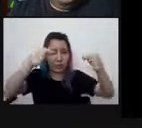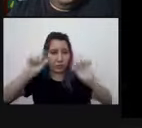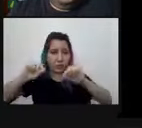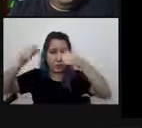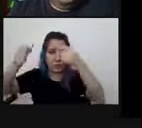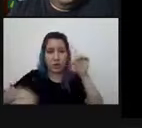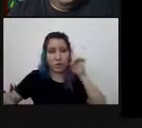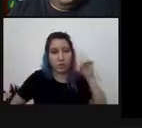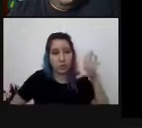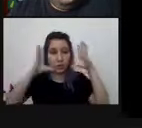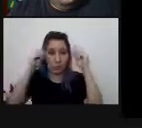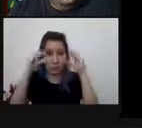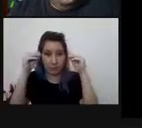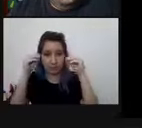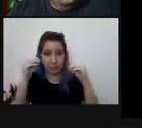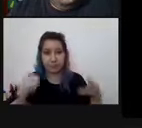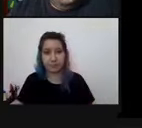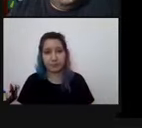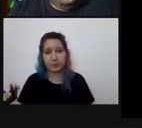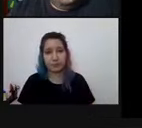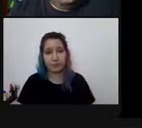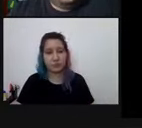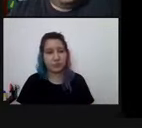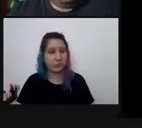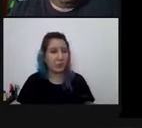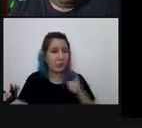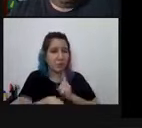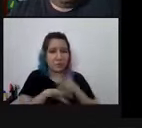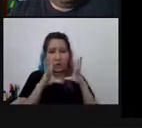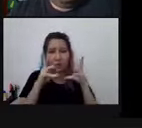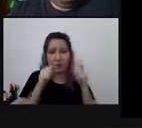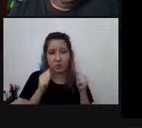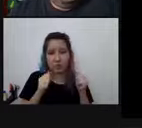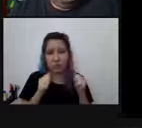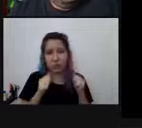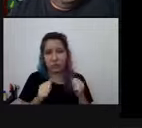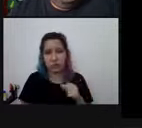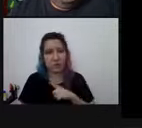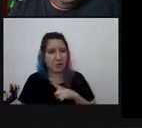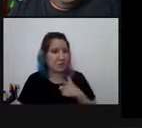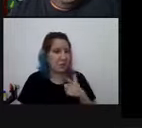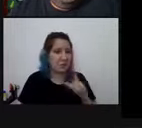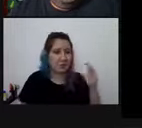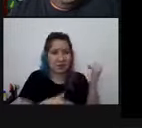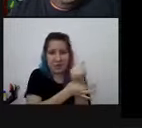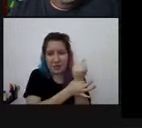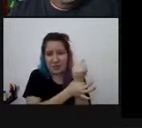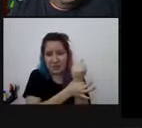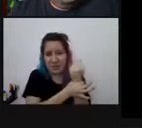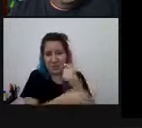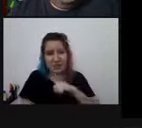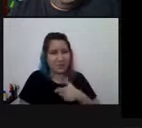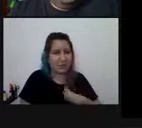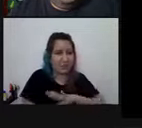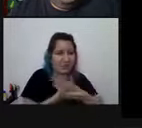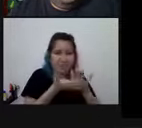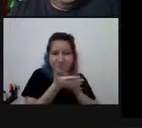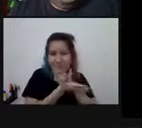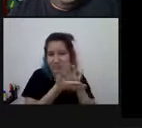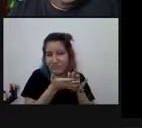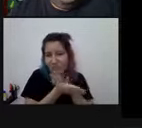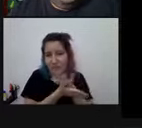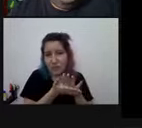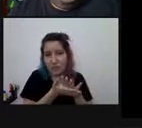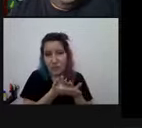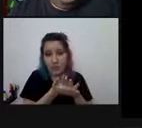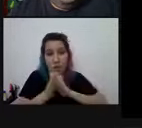noite. Como eles estão automaticamente funcionando, não tem um segurança que não tem nada. A senhora é funcionária da zeladoria,